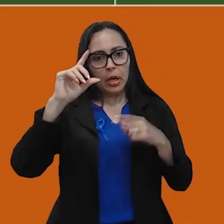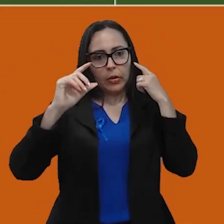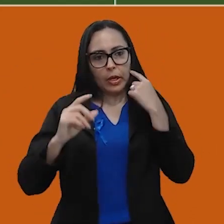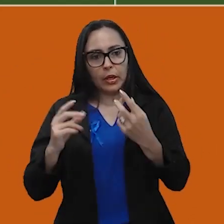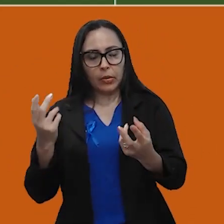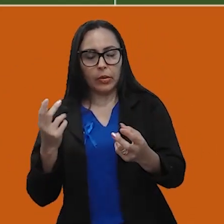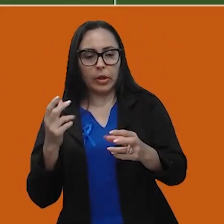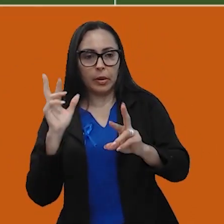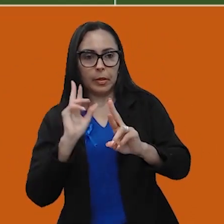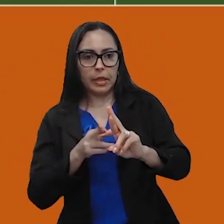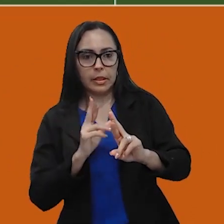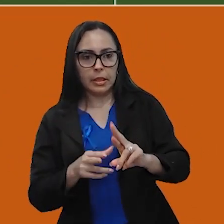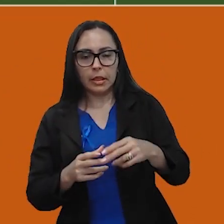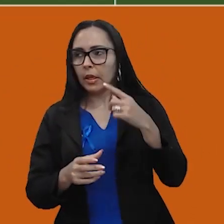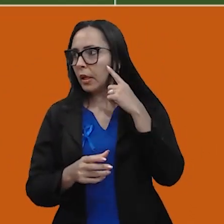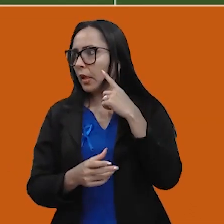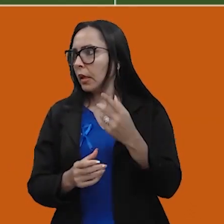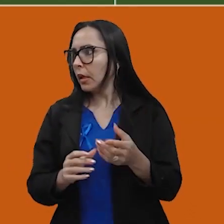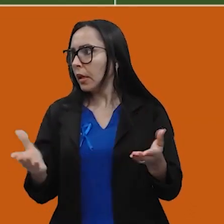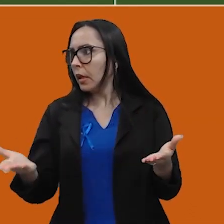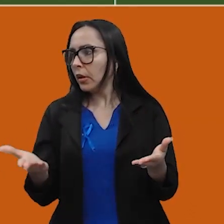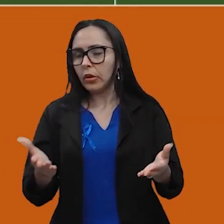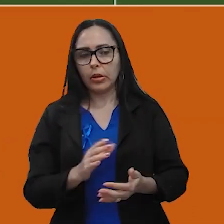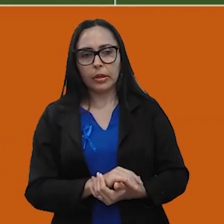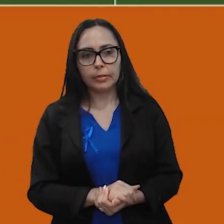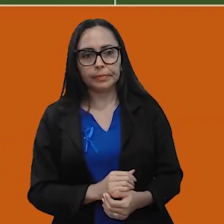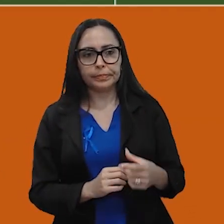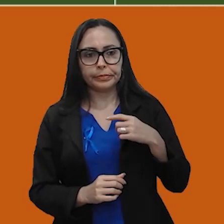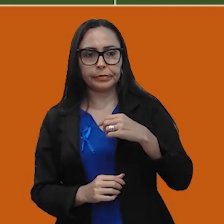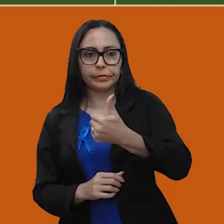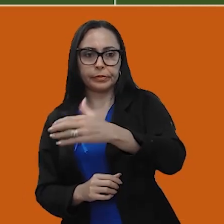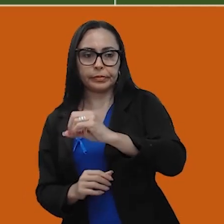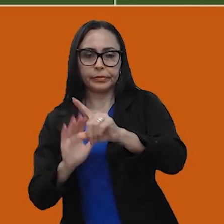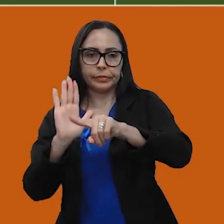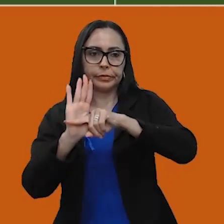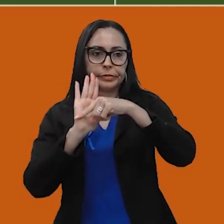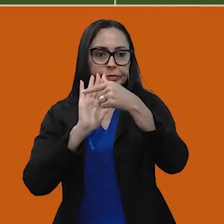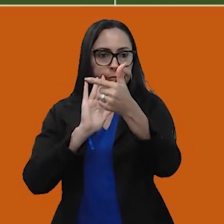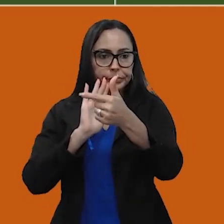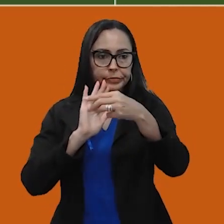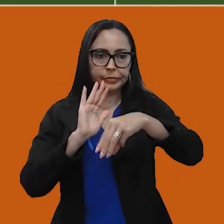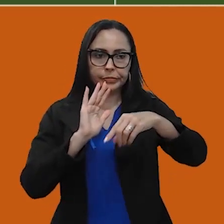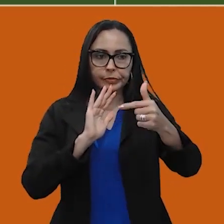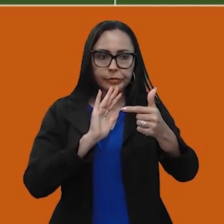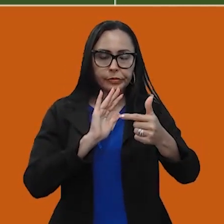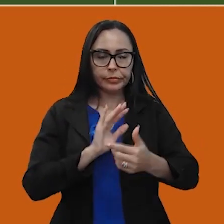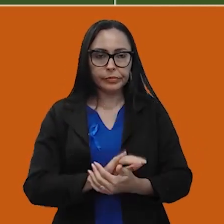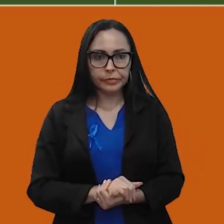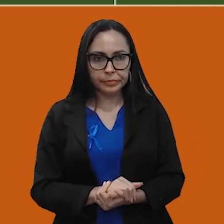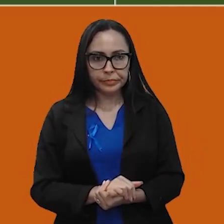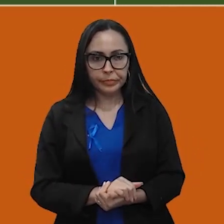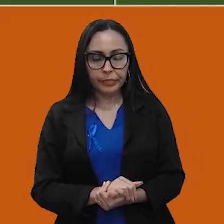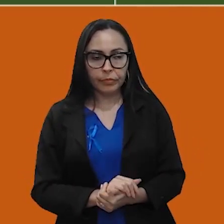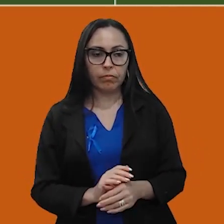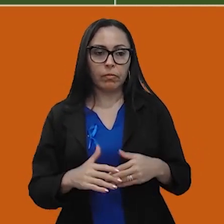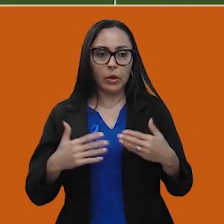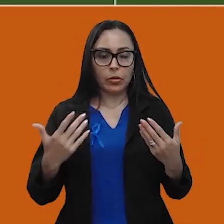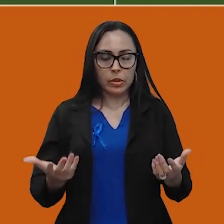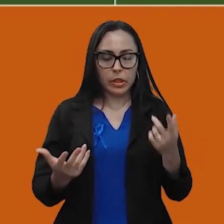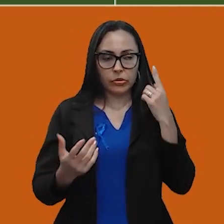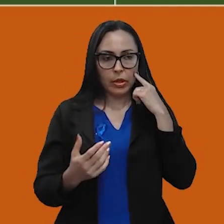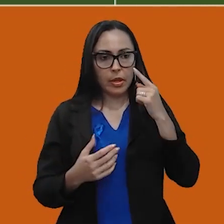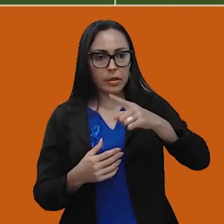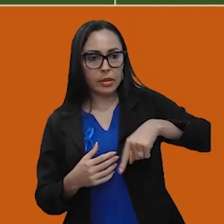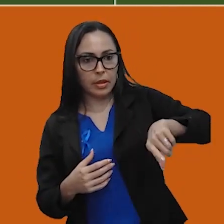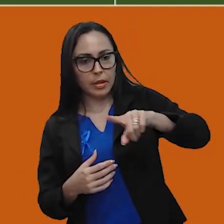decímetro quadrado, eu vou ter 10 a menos 2 metros quadrados. Ou seja, essa unidade aqui traz para a